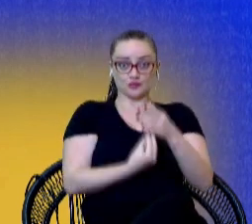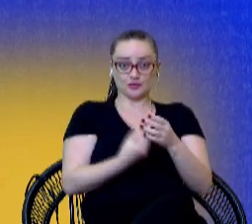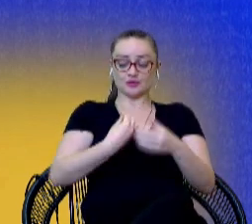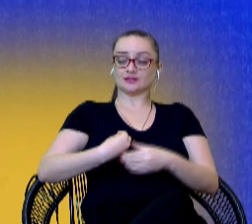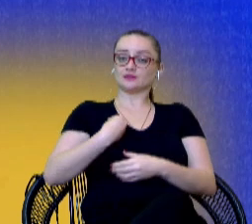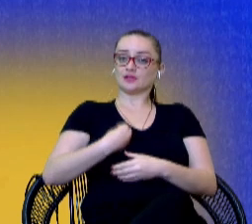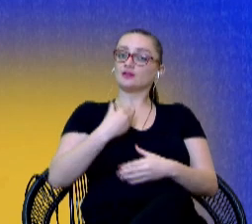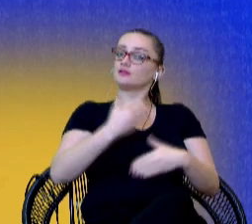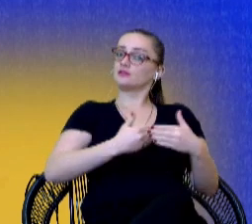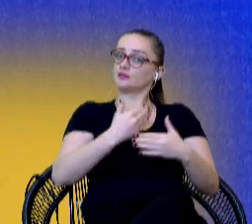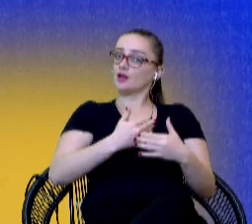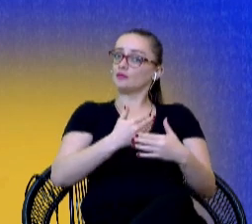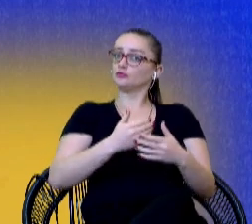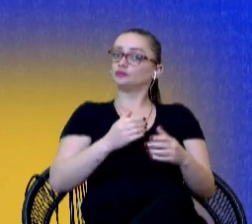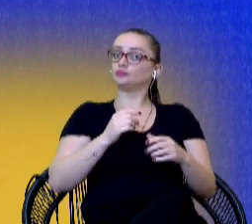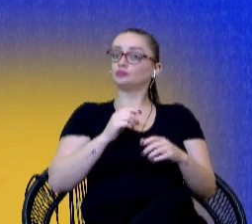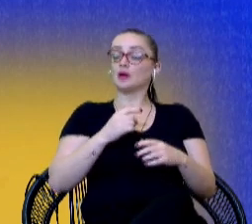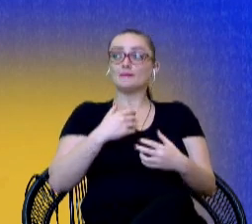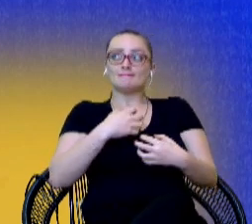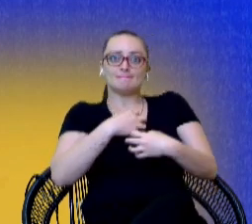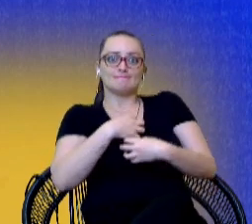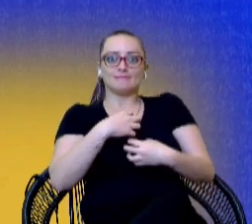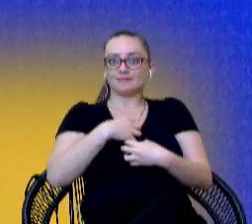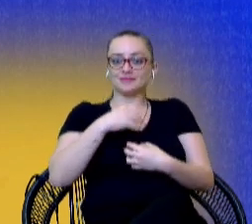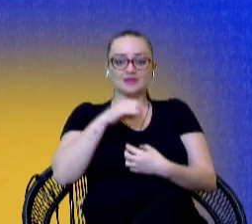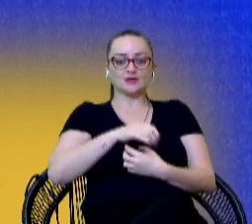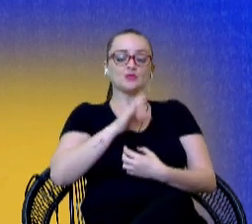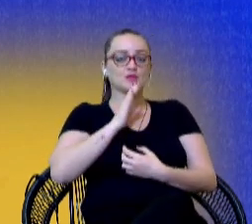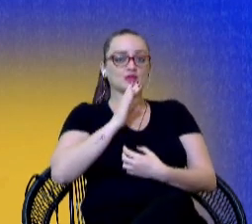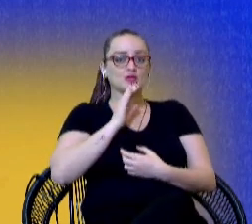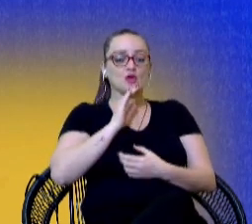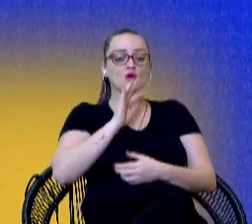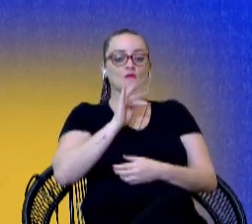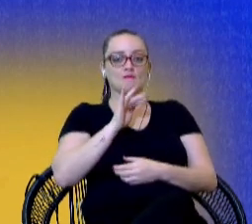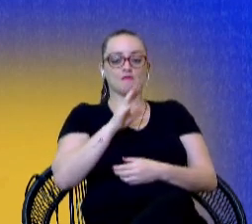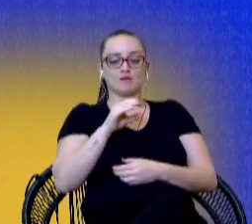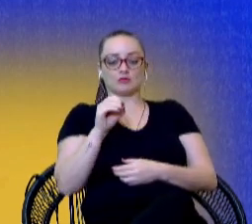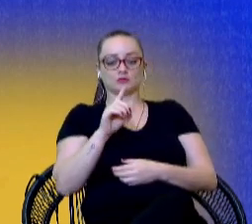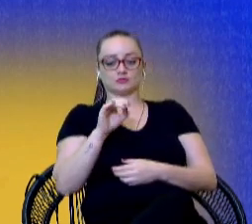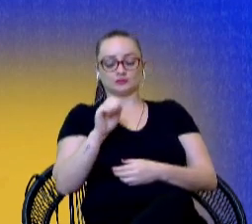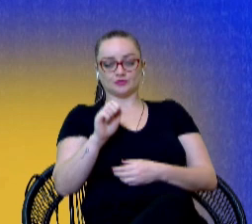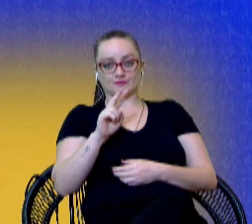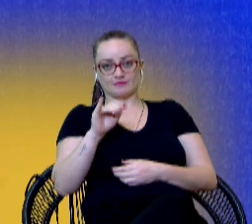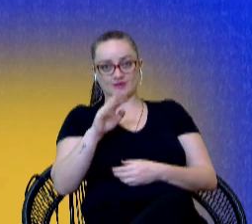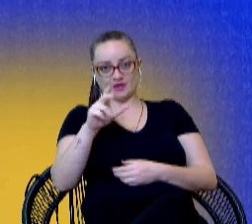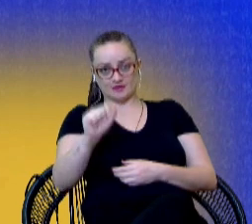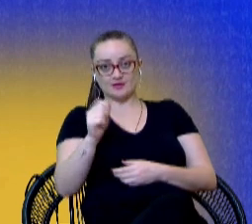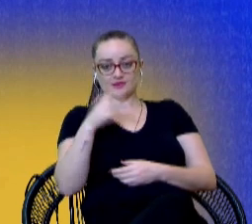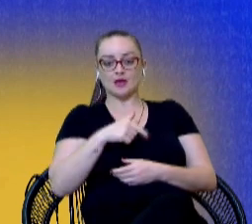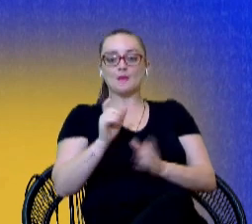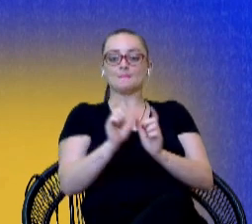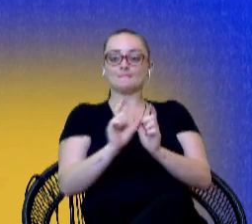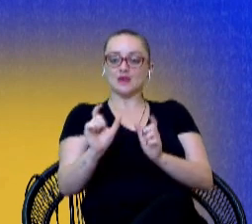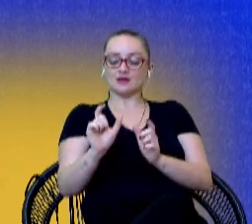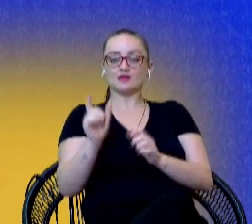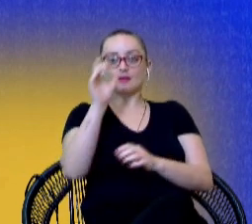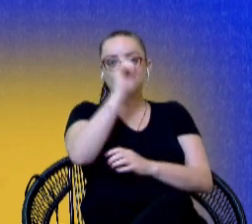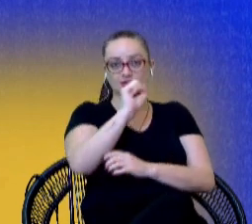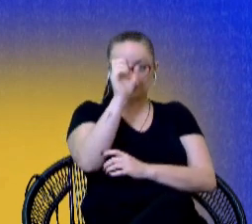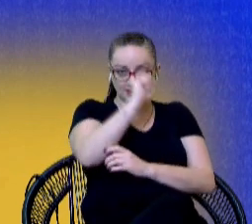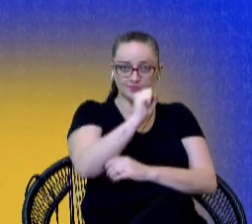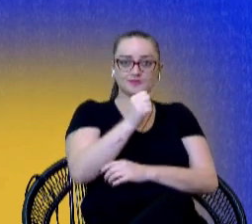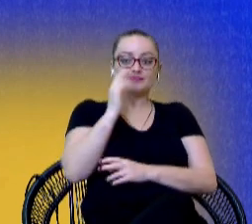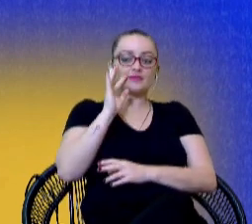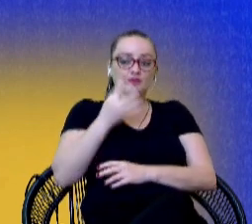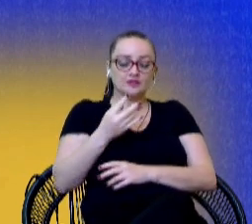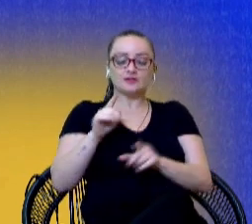nessa etapa de consideração, né? Então, para quem não conhece ali o funil de vendas, o funil ele é particionado, né? Em aprendizado, o